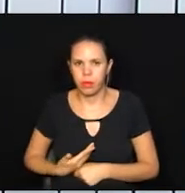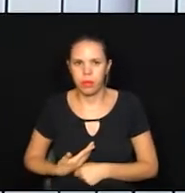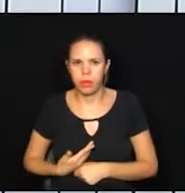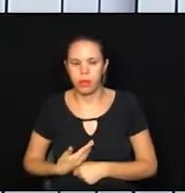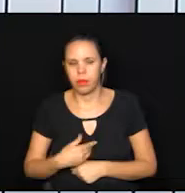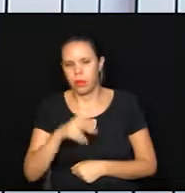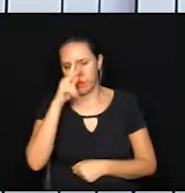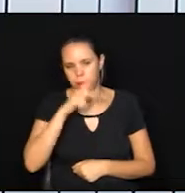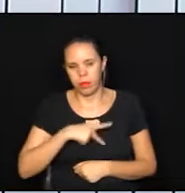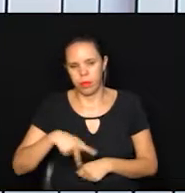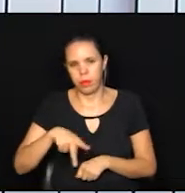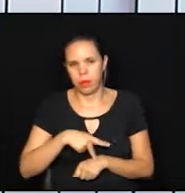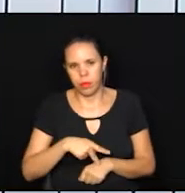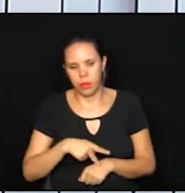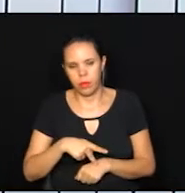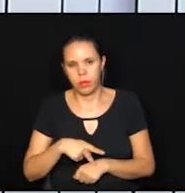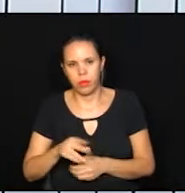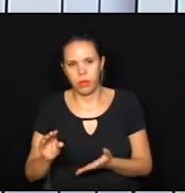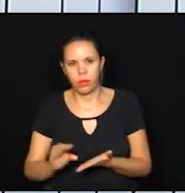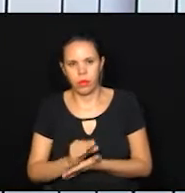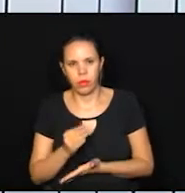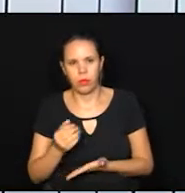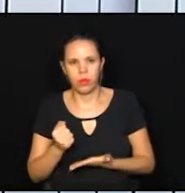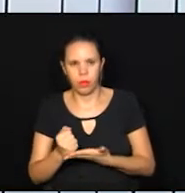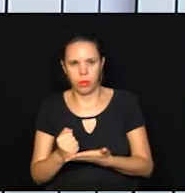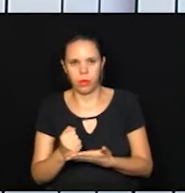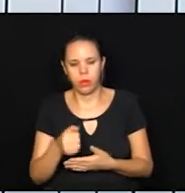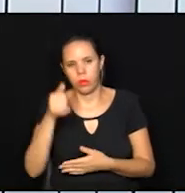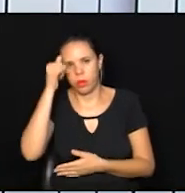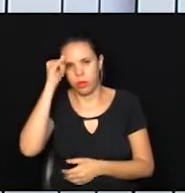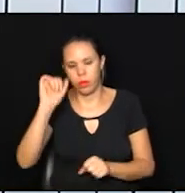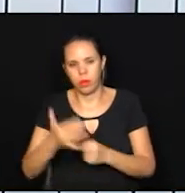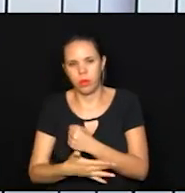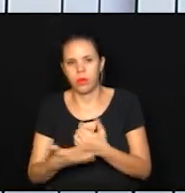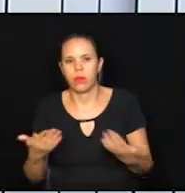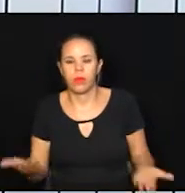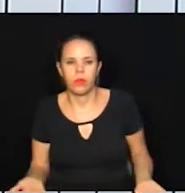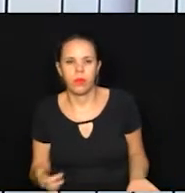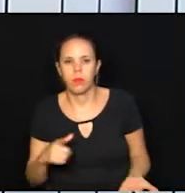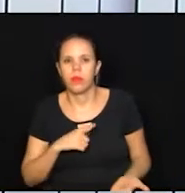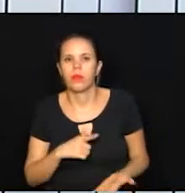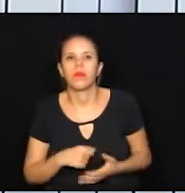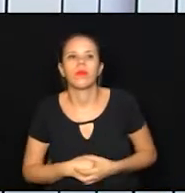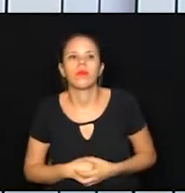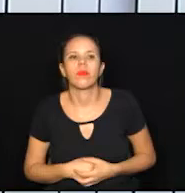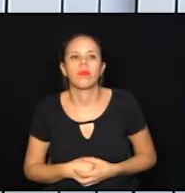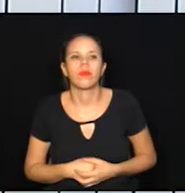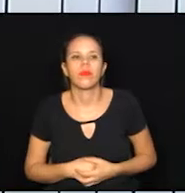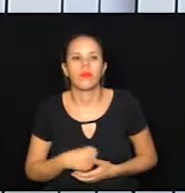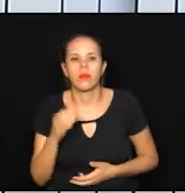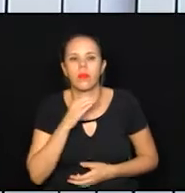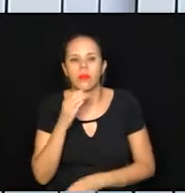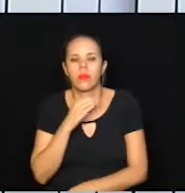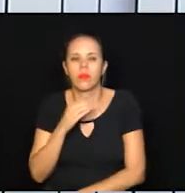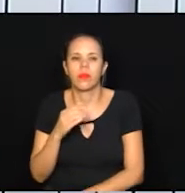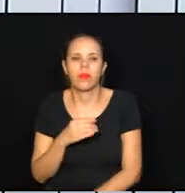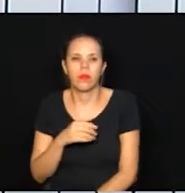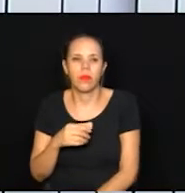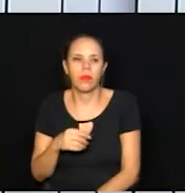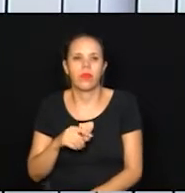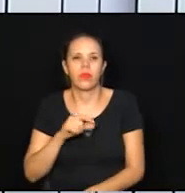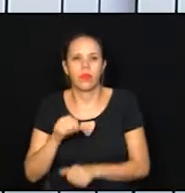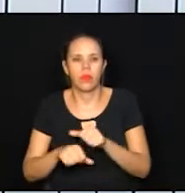seu país e busca recursos para poder combater o vírus. Então nós tivemos uma corrida contra o tempo